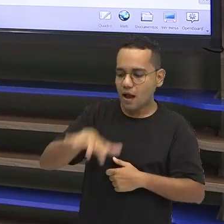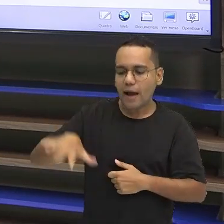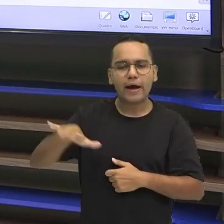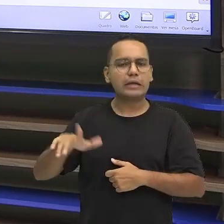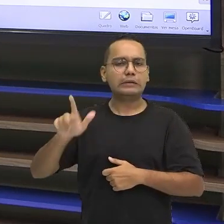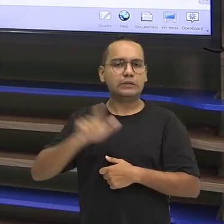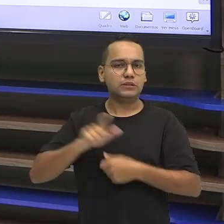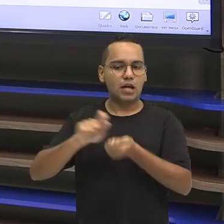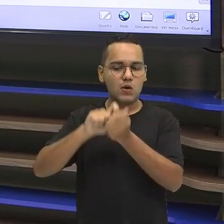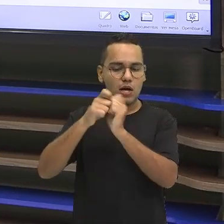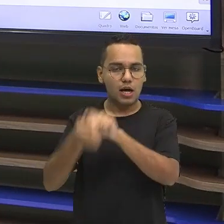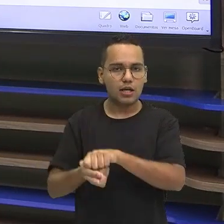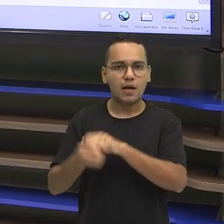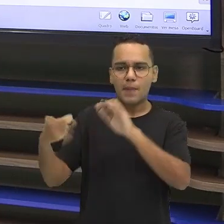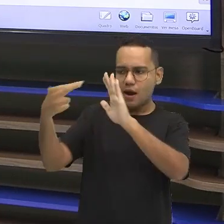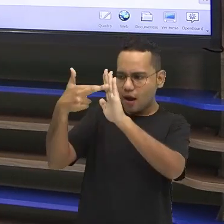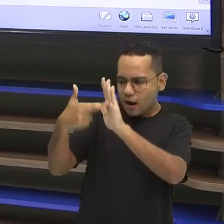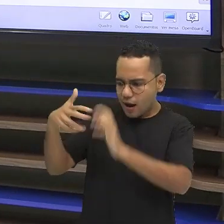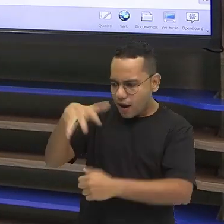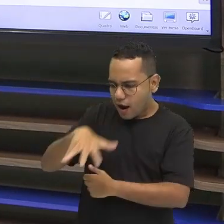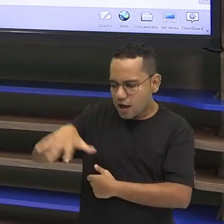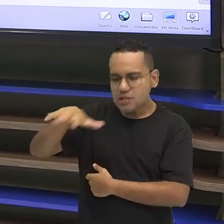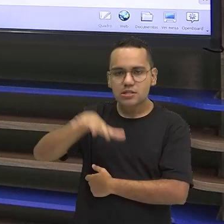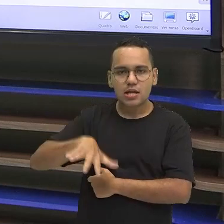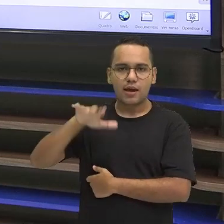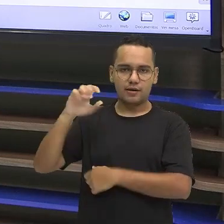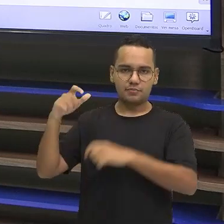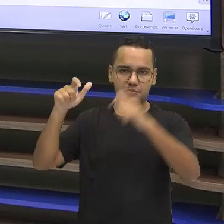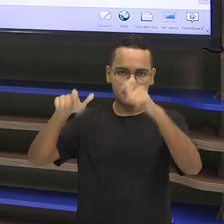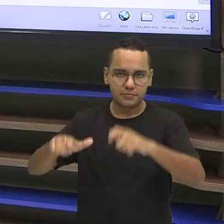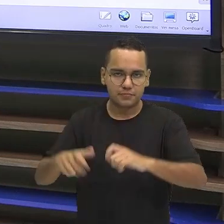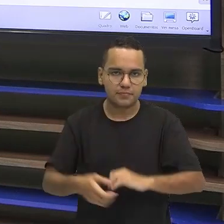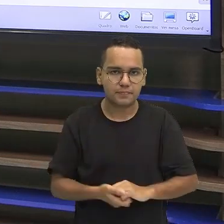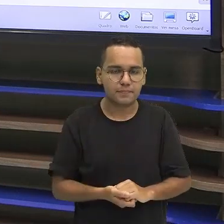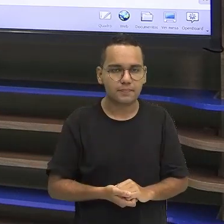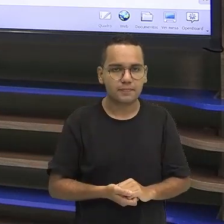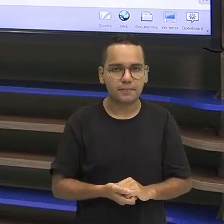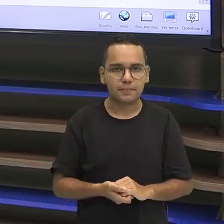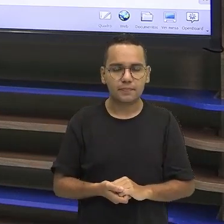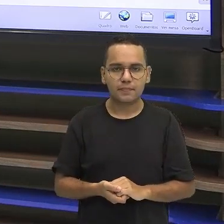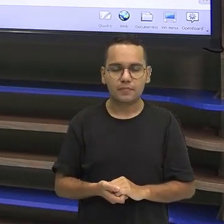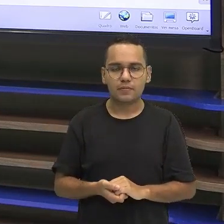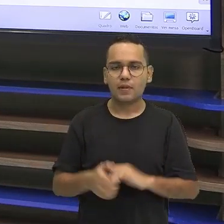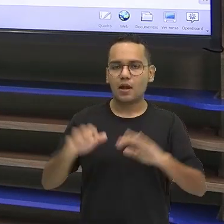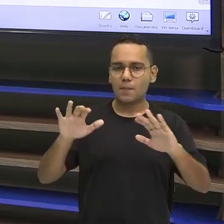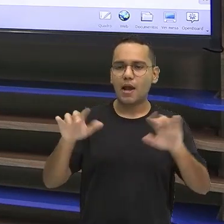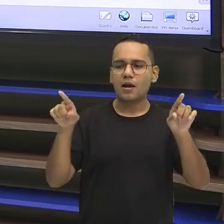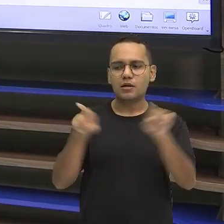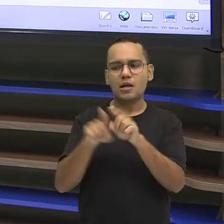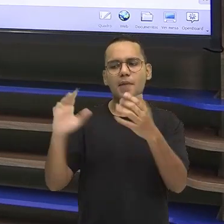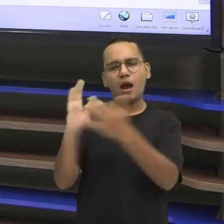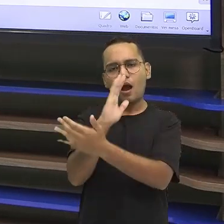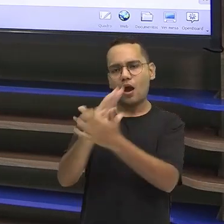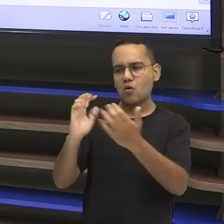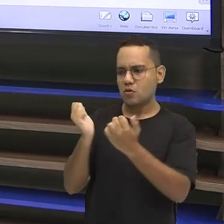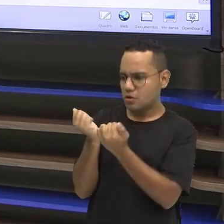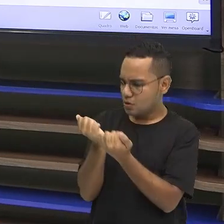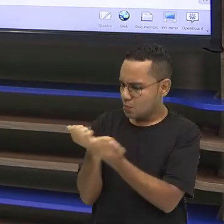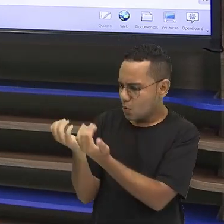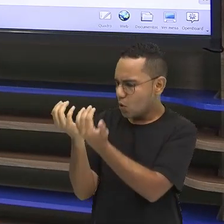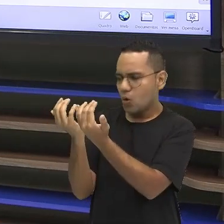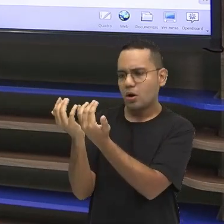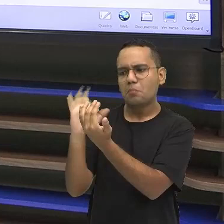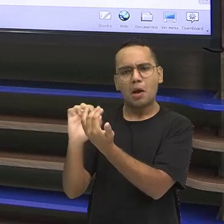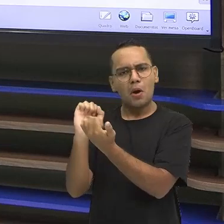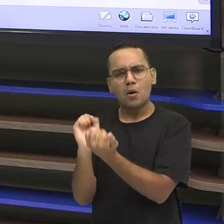adaptado a esse fogo também que acontece, tá? Então, muitas vezes pode tomar grandes proporções e prejudicar a vida